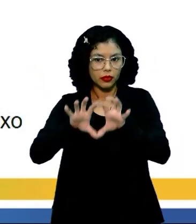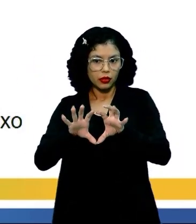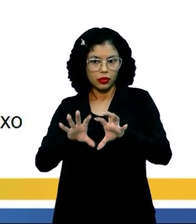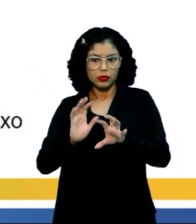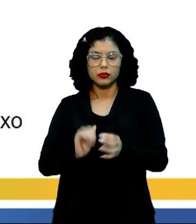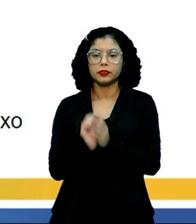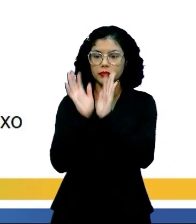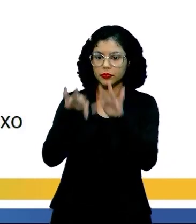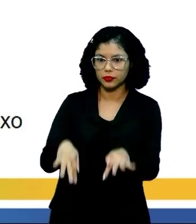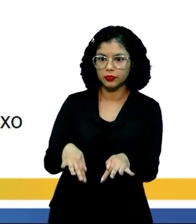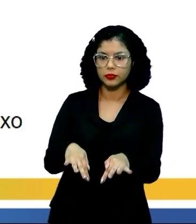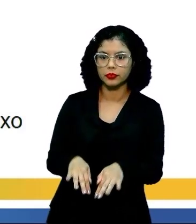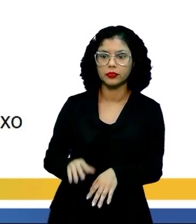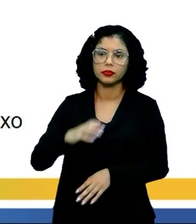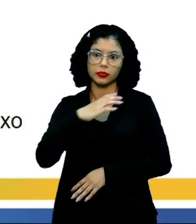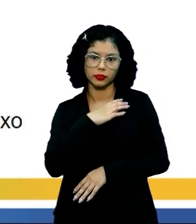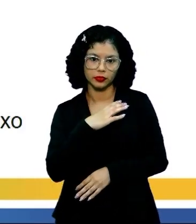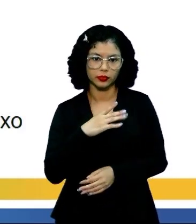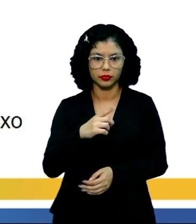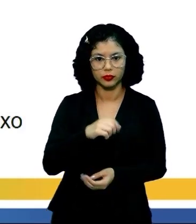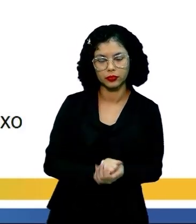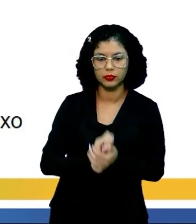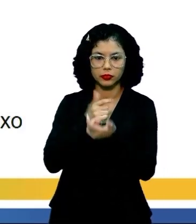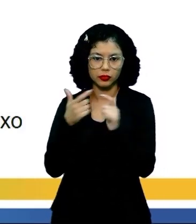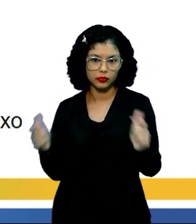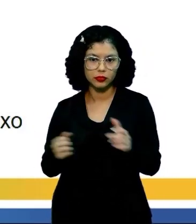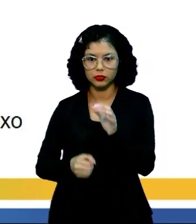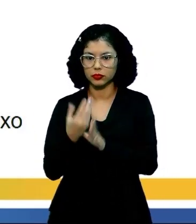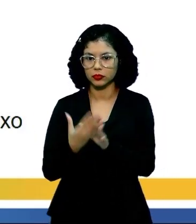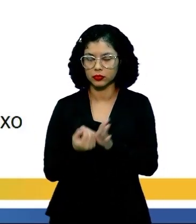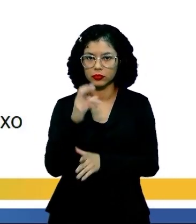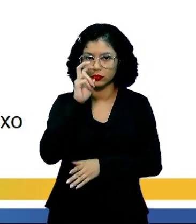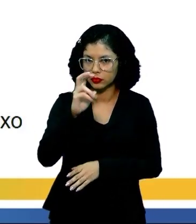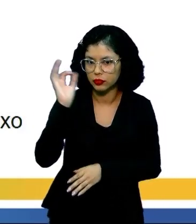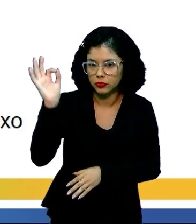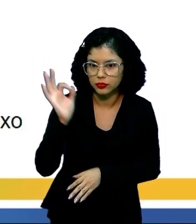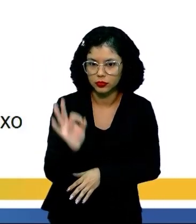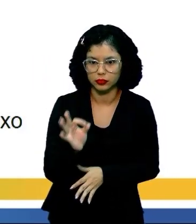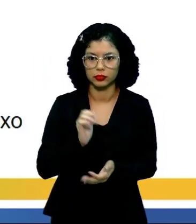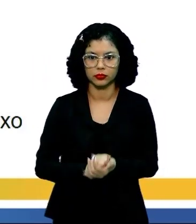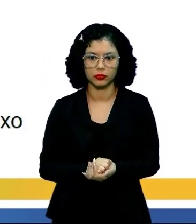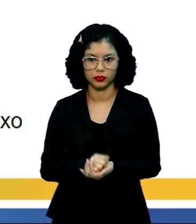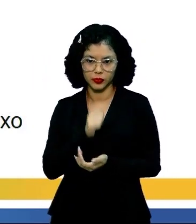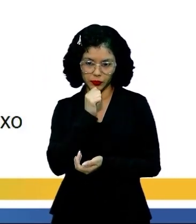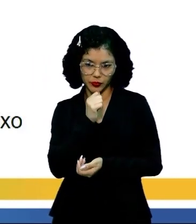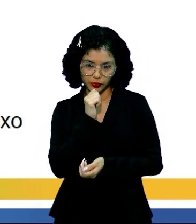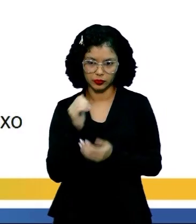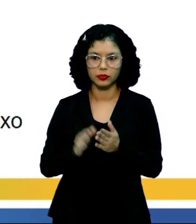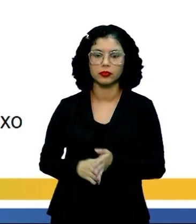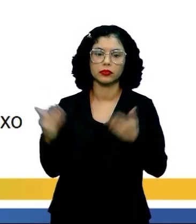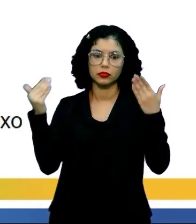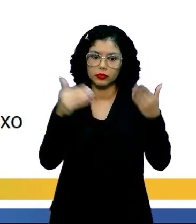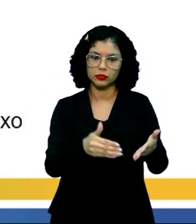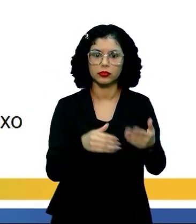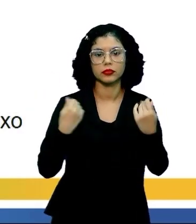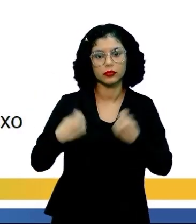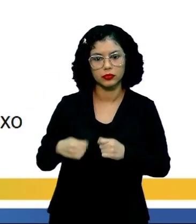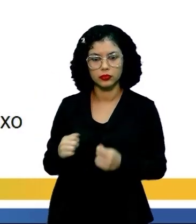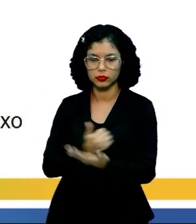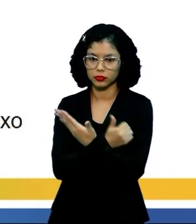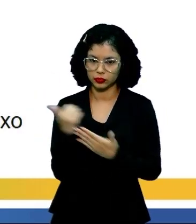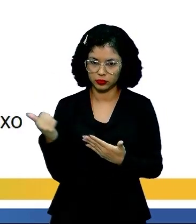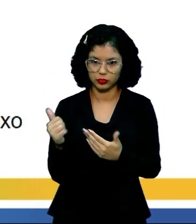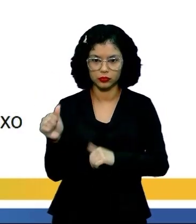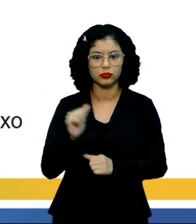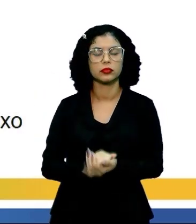forma, se ao final do seu mandato a cidade tiver aumentado a produção em 5%, para atingir a meta, serão necessárias ações